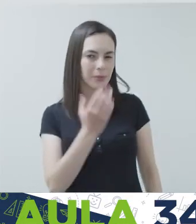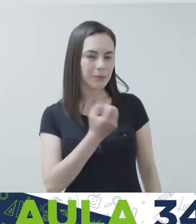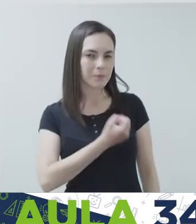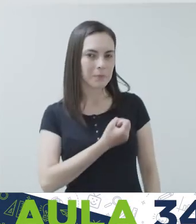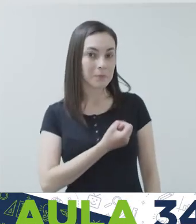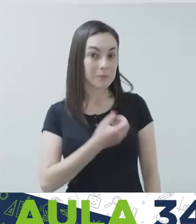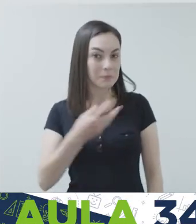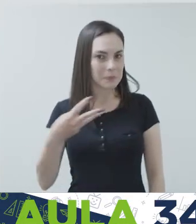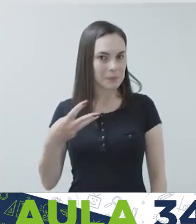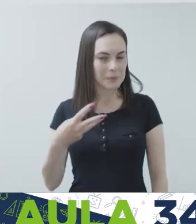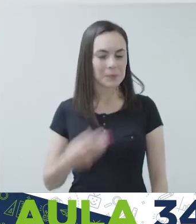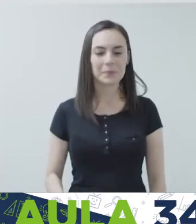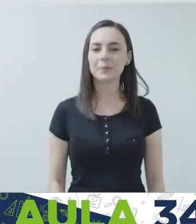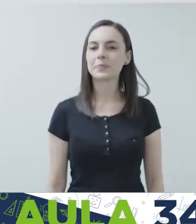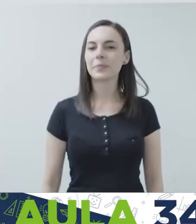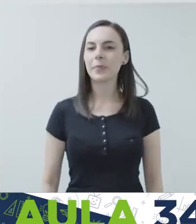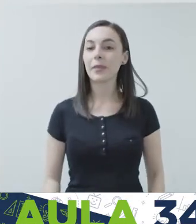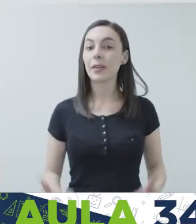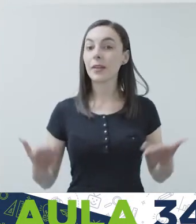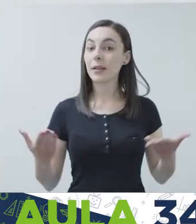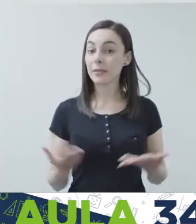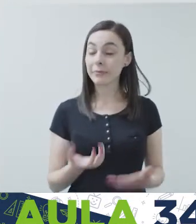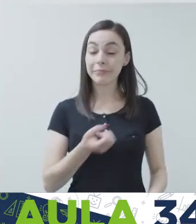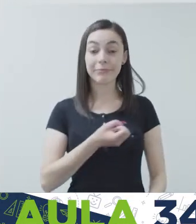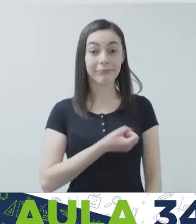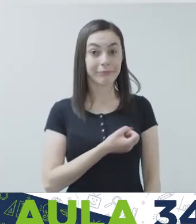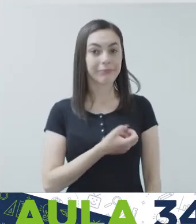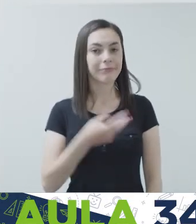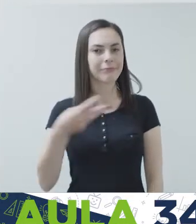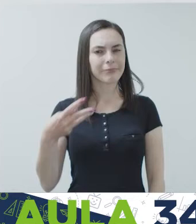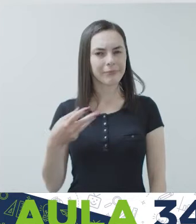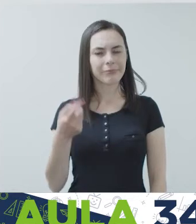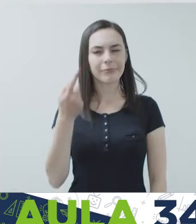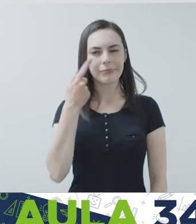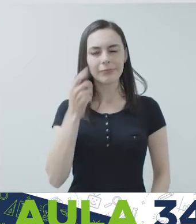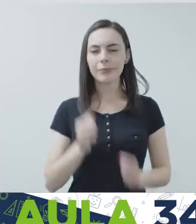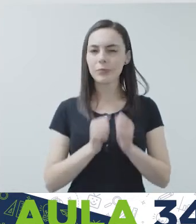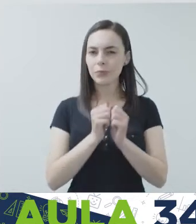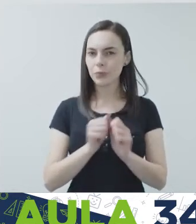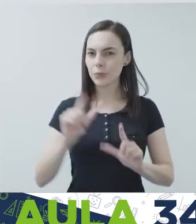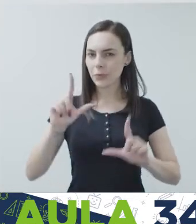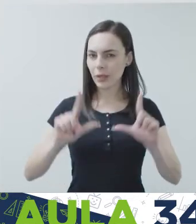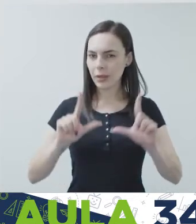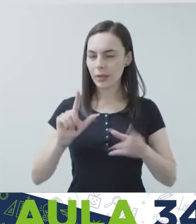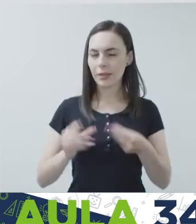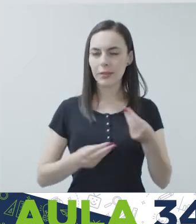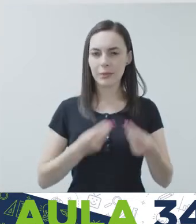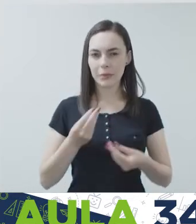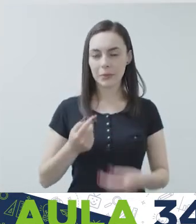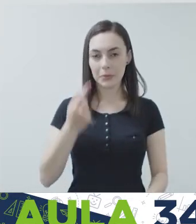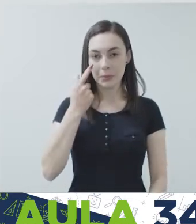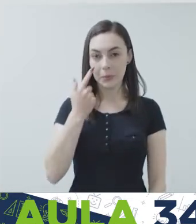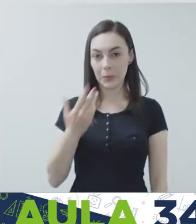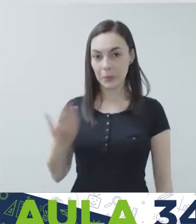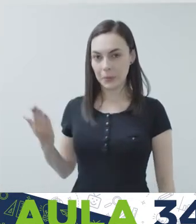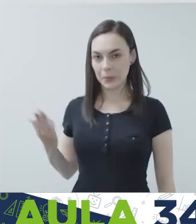3. Isso, agora é a vez do número 3. Vamos fazer juntos na tela aqui o traçado? Olha,